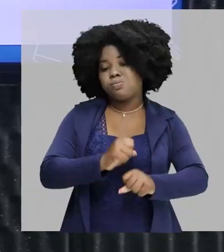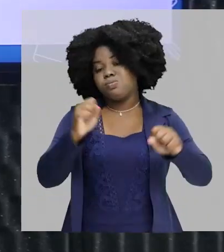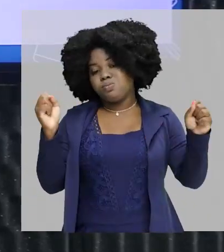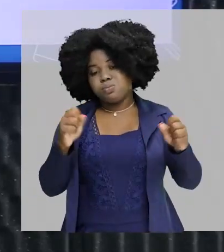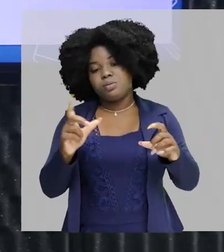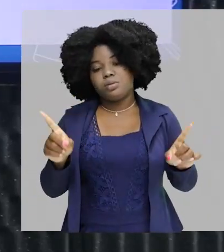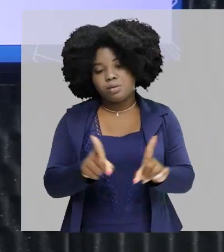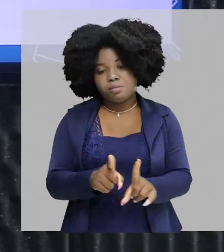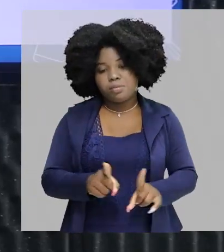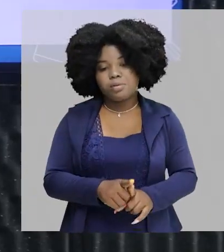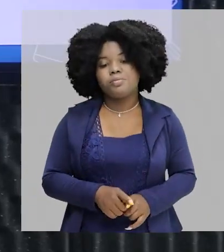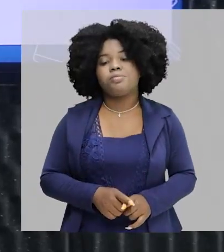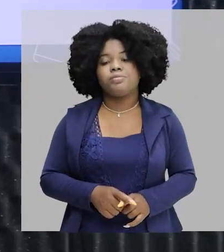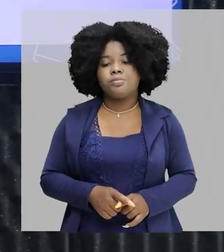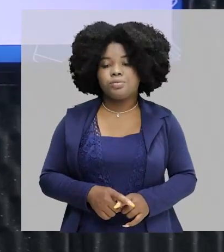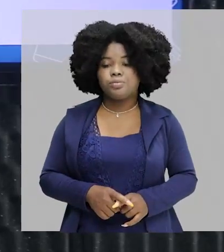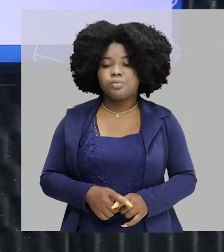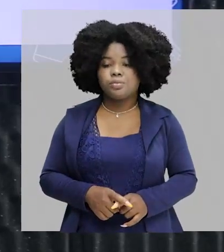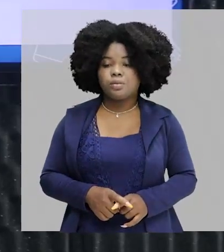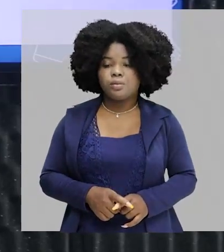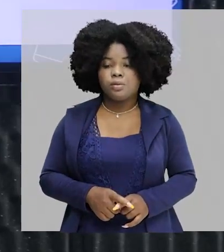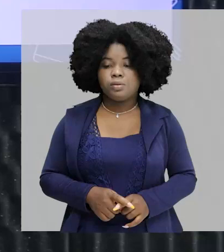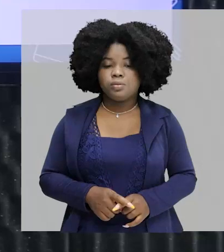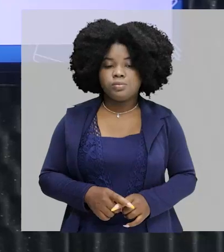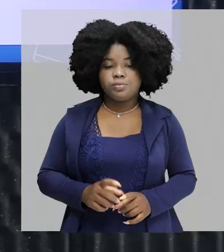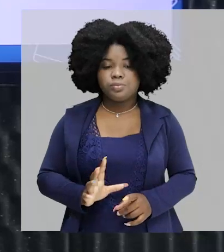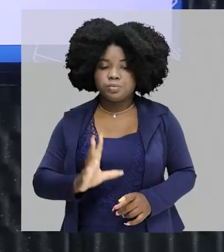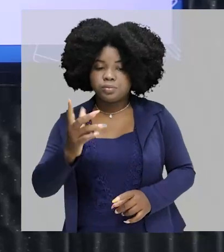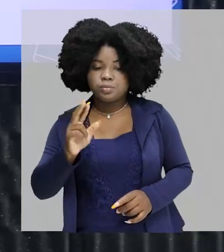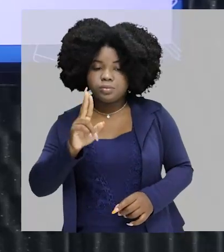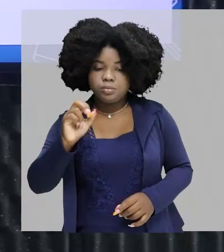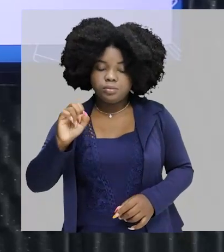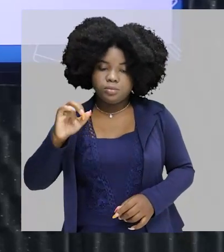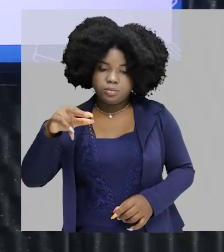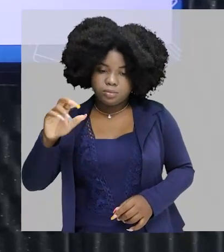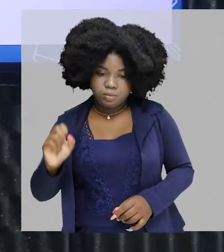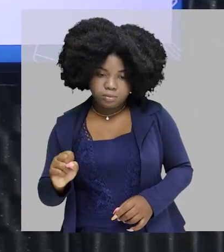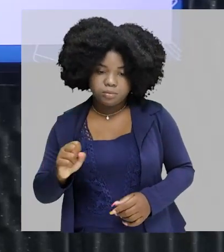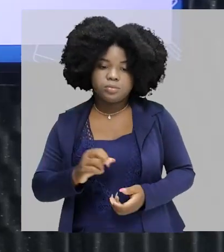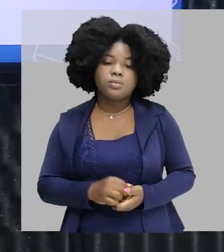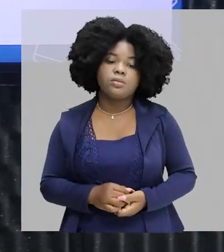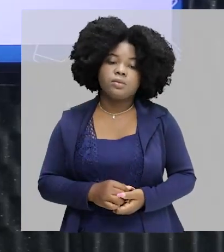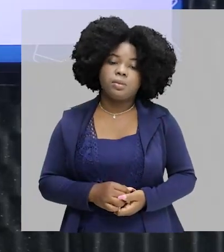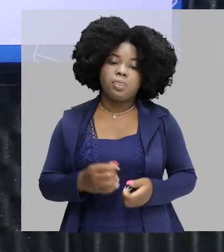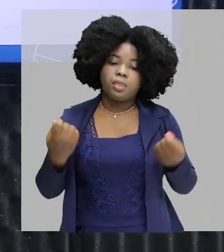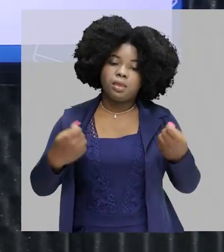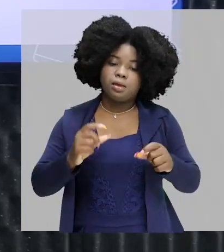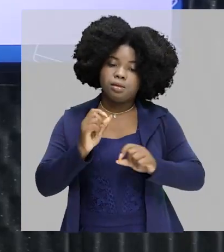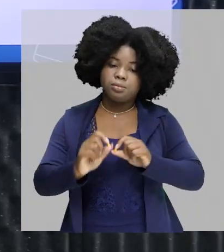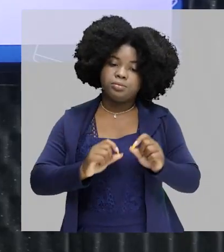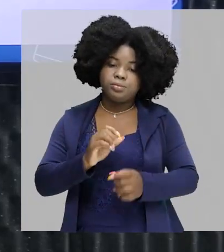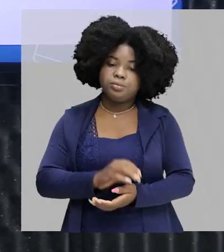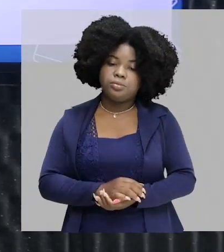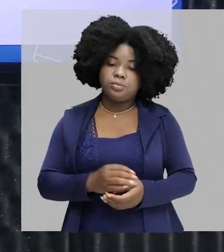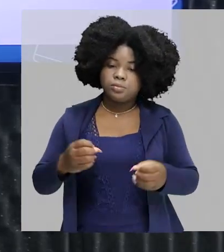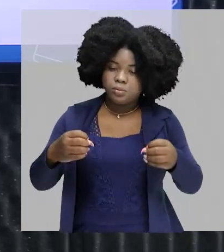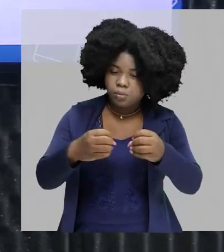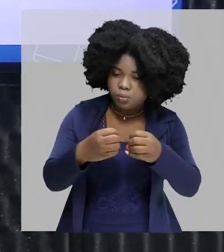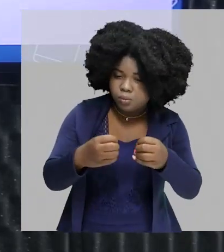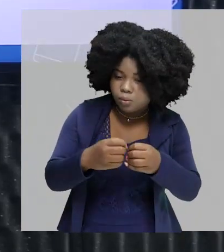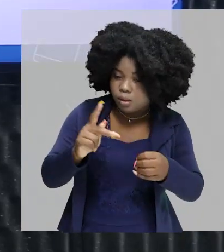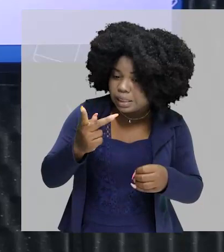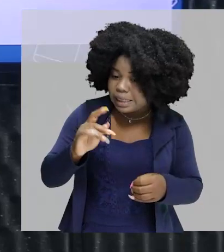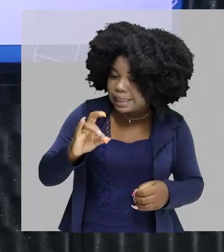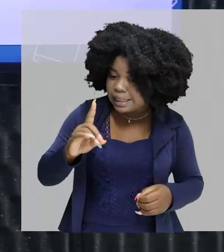Além disso, devido ao mecanismo de funcionamento dessas usinas, elas precisam se situar próximo a